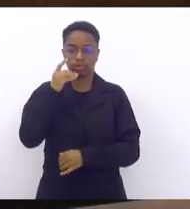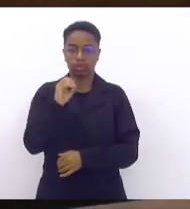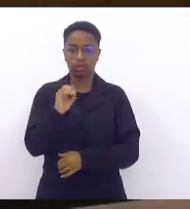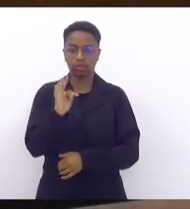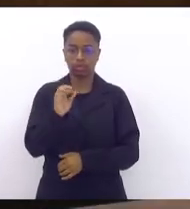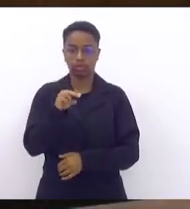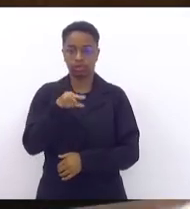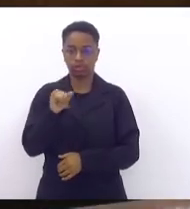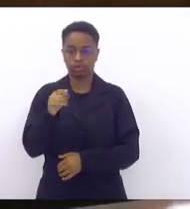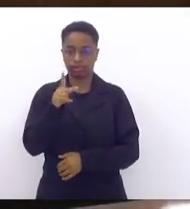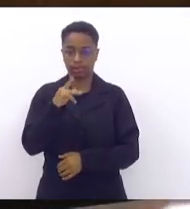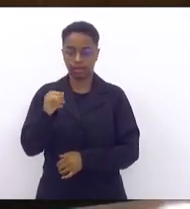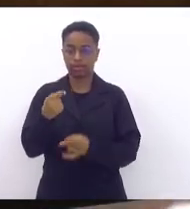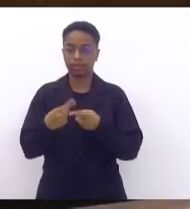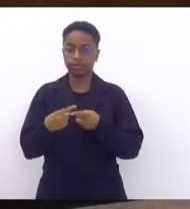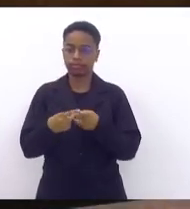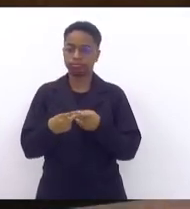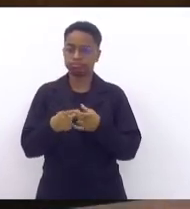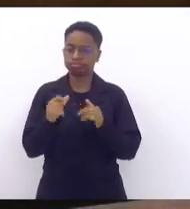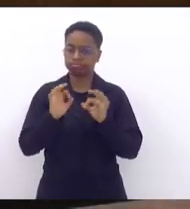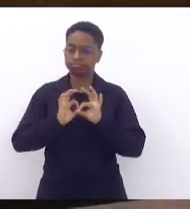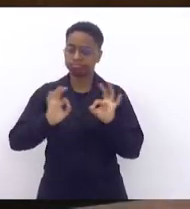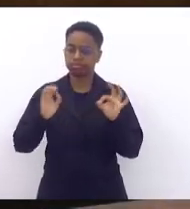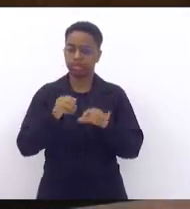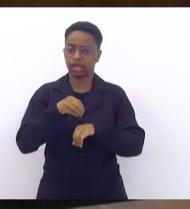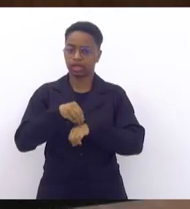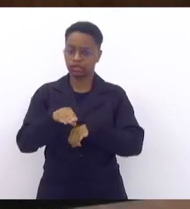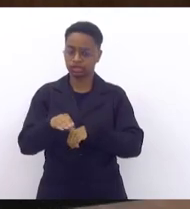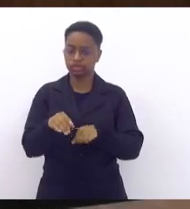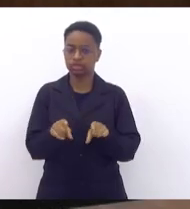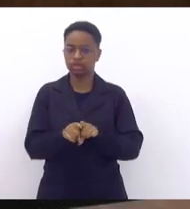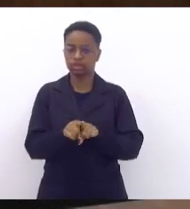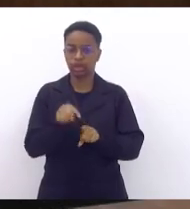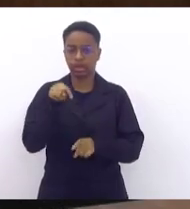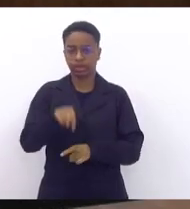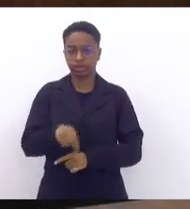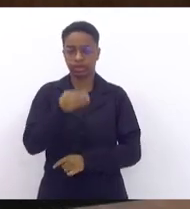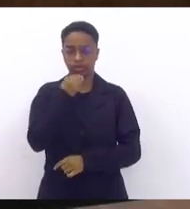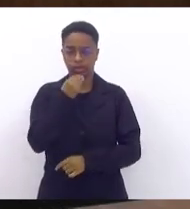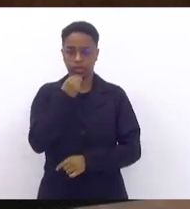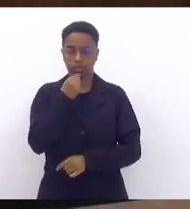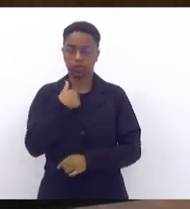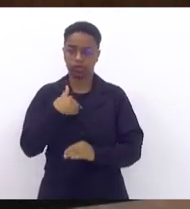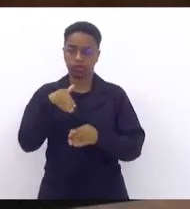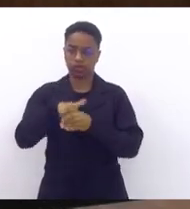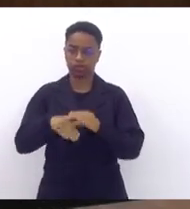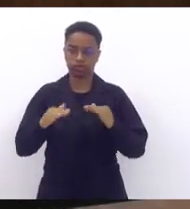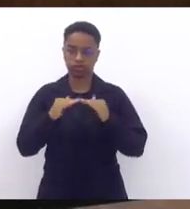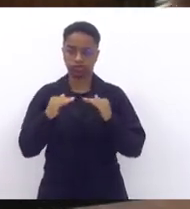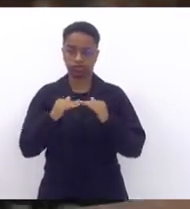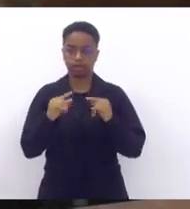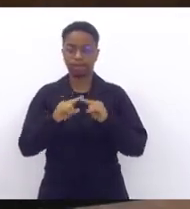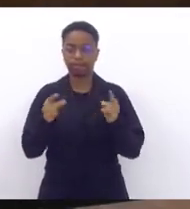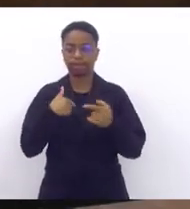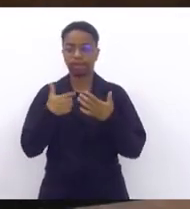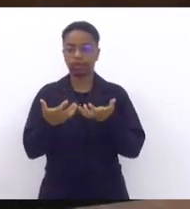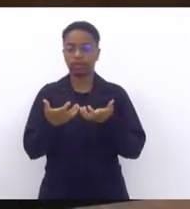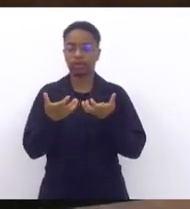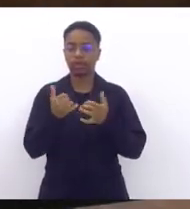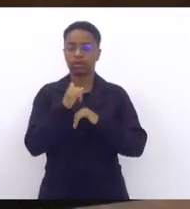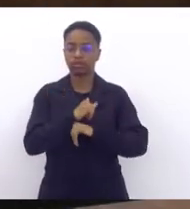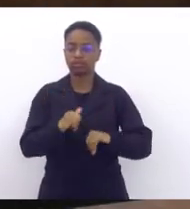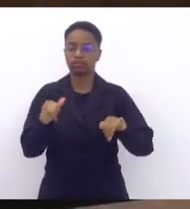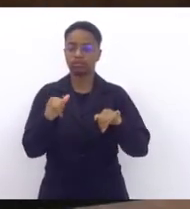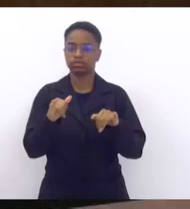Paia que ele foi muito feliz nesta indicação. Aqui, evidentemente, voto favorável. Mas eu queria dizer, presidente,